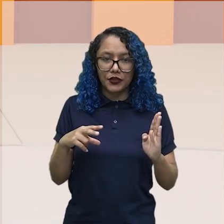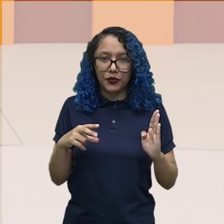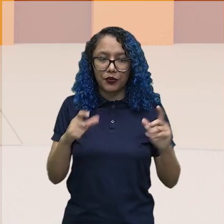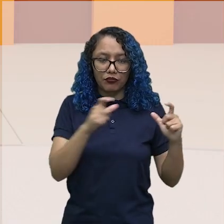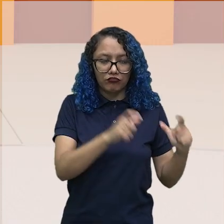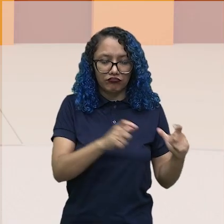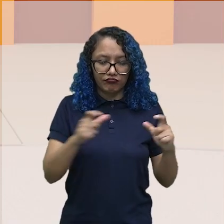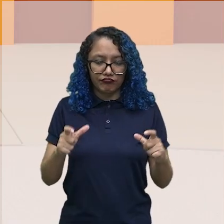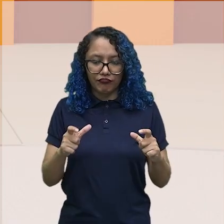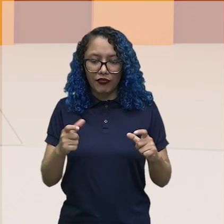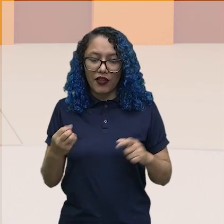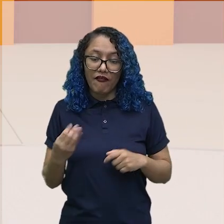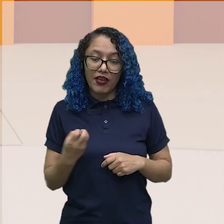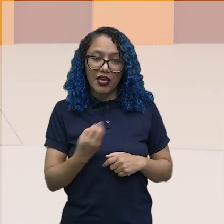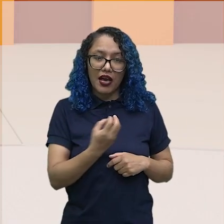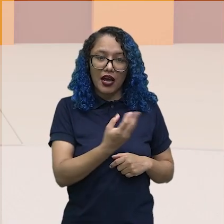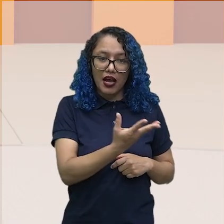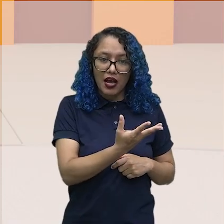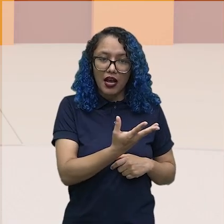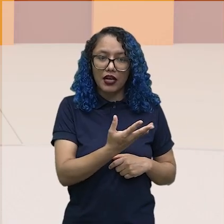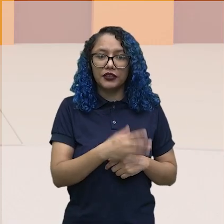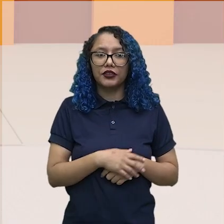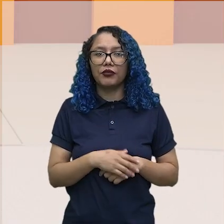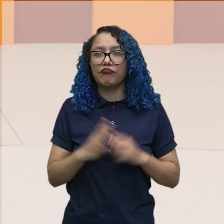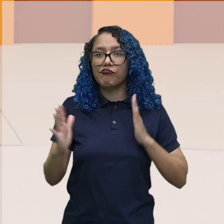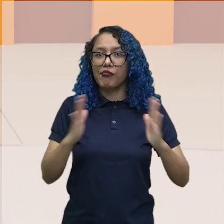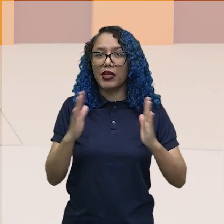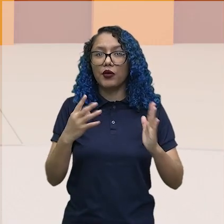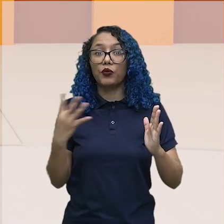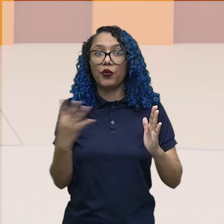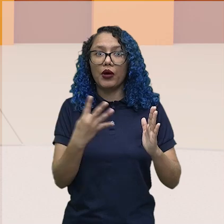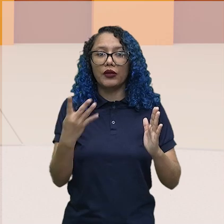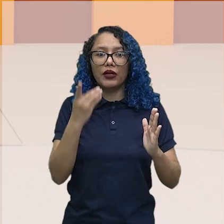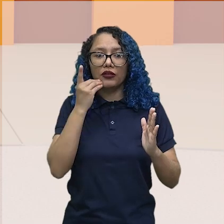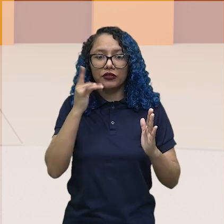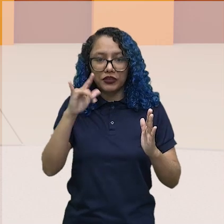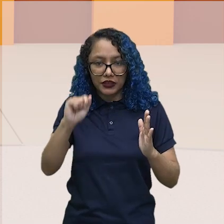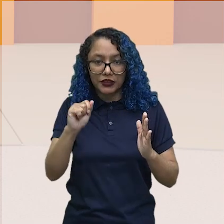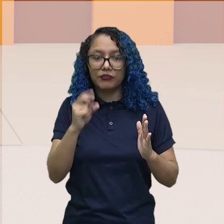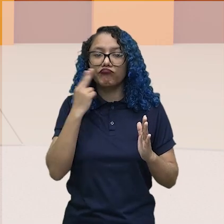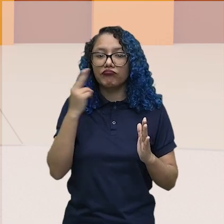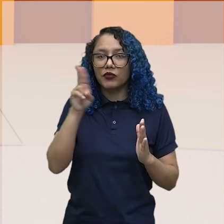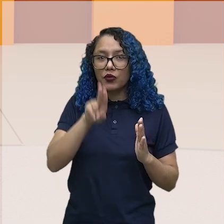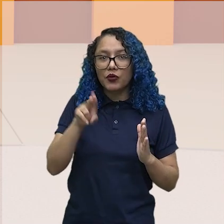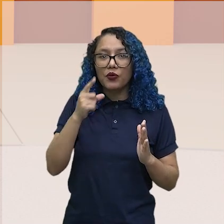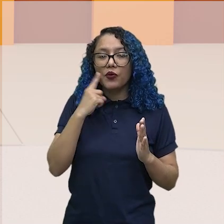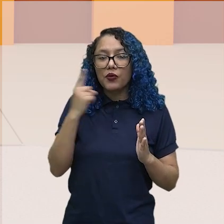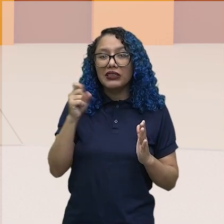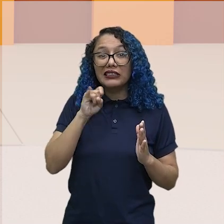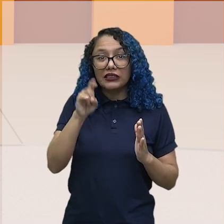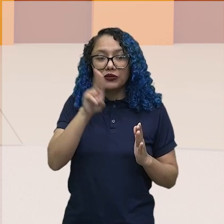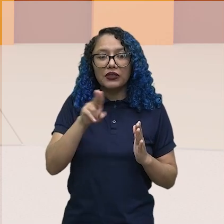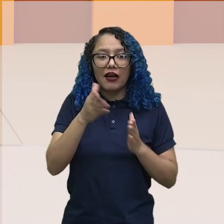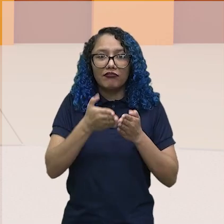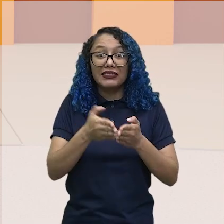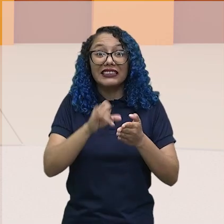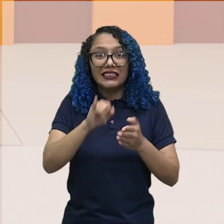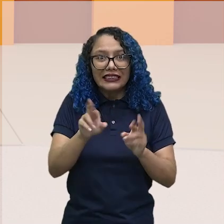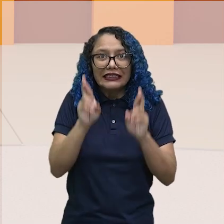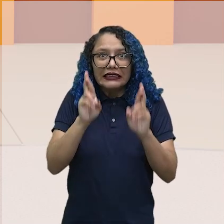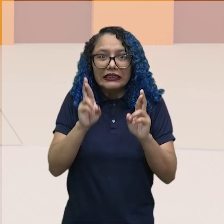no exemplo, né, era de aproximadamente 44 dias quando nós utilizávamos as caravelas. Se tudo desse certo, tá?